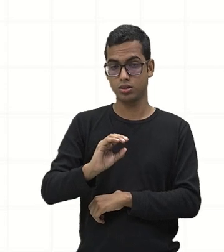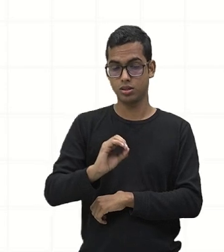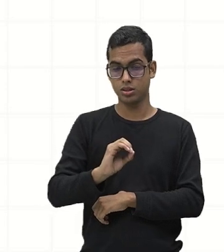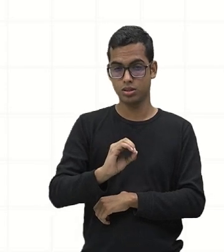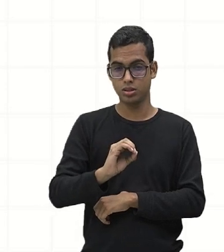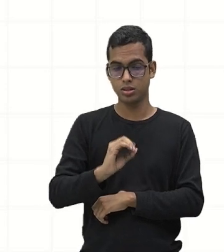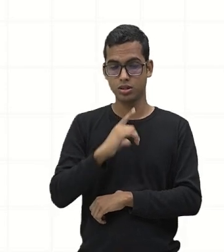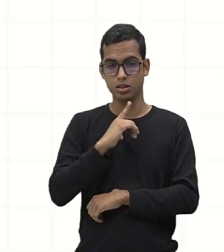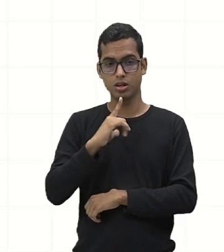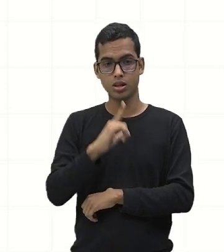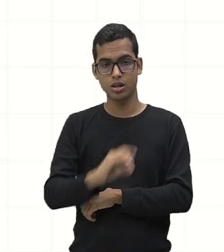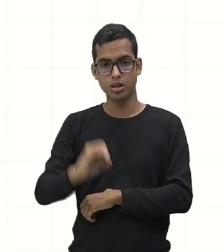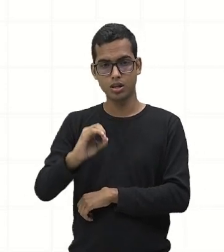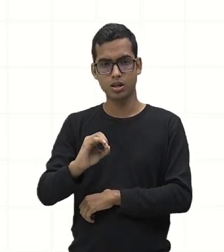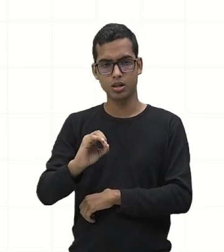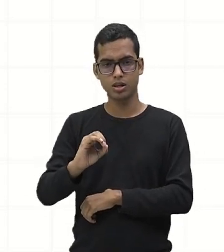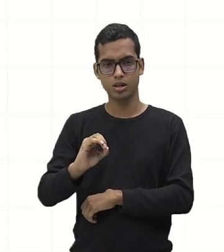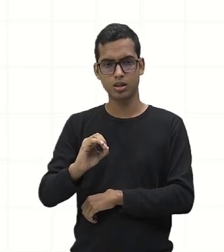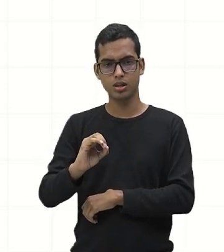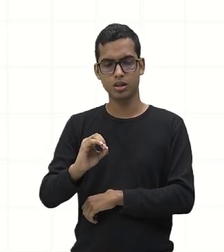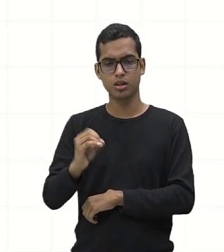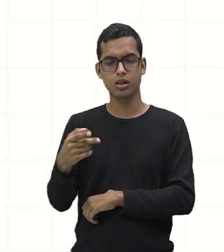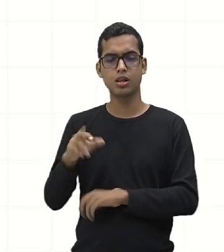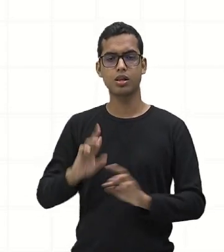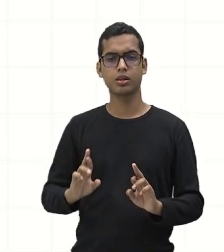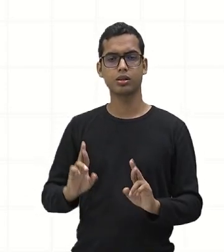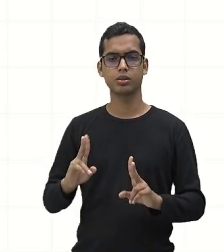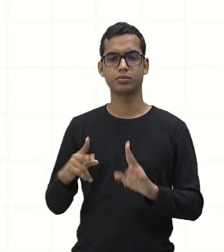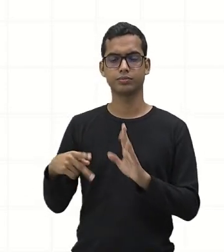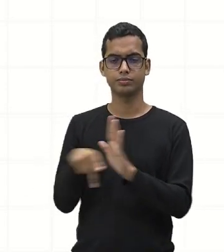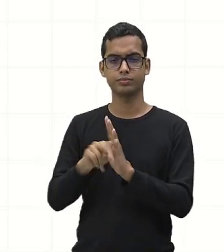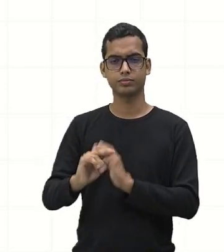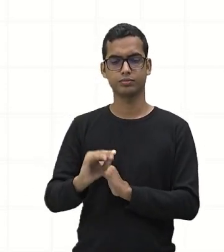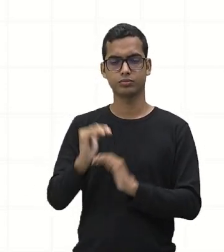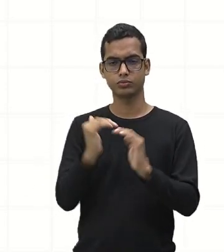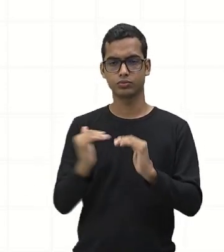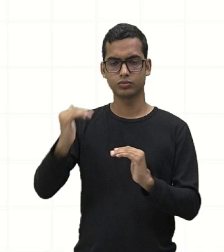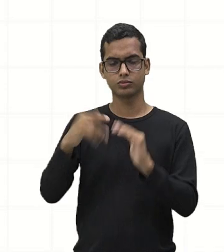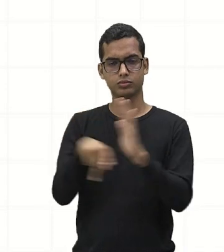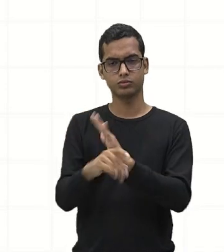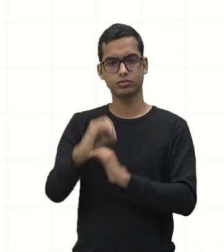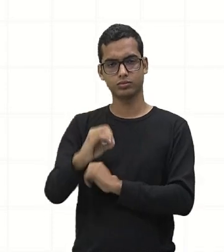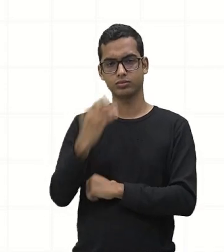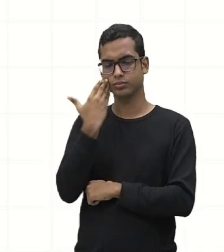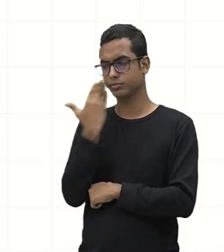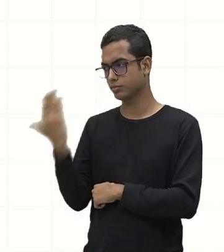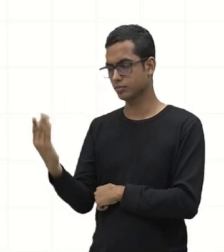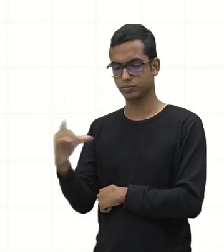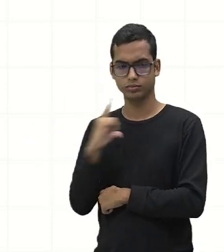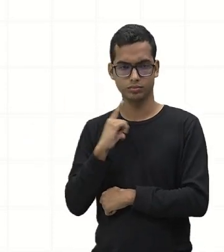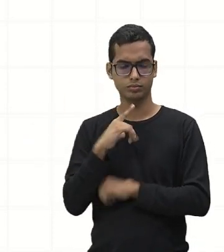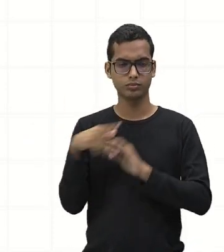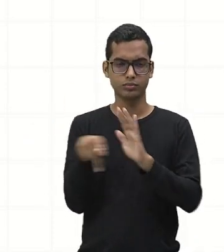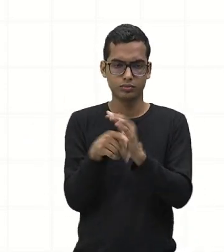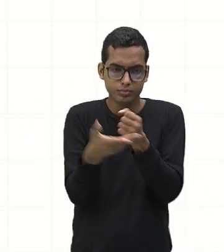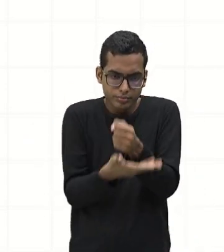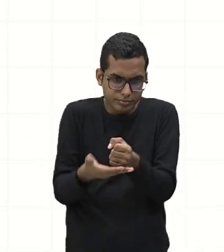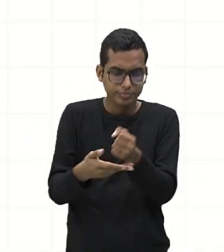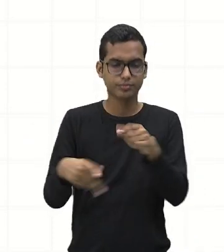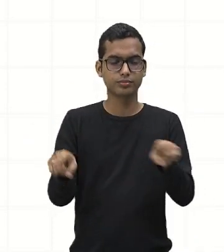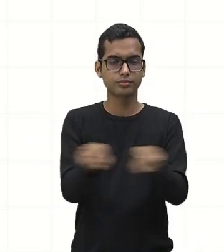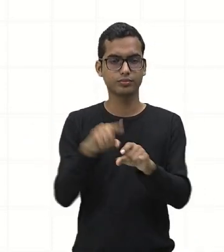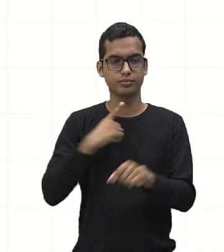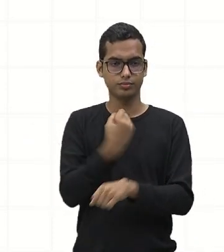afirmando que toda base nós já vimos aqui, né? Tem a base, tem o expoente,